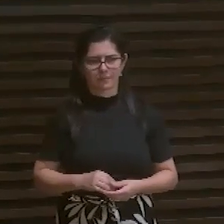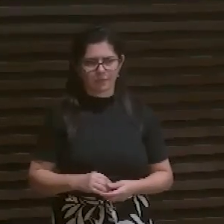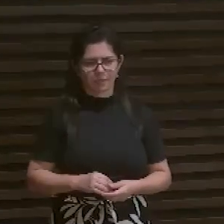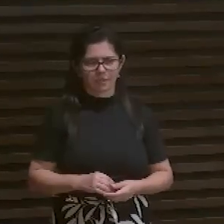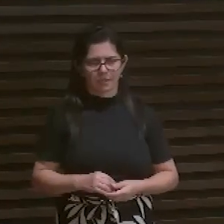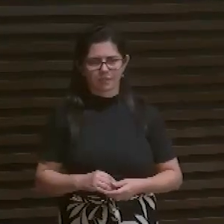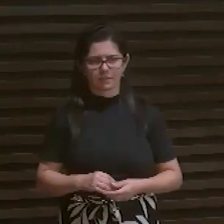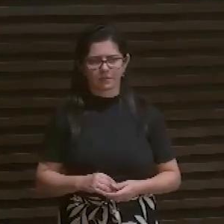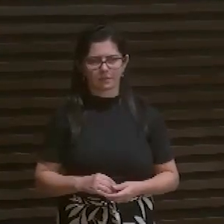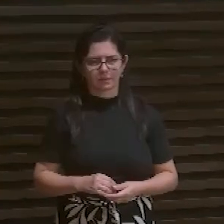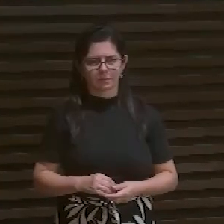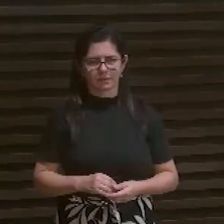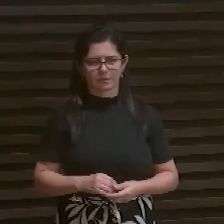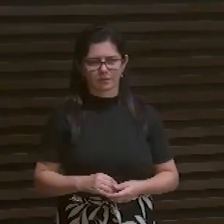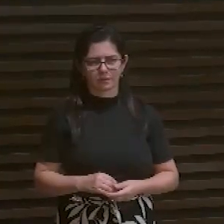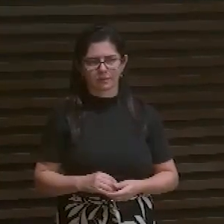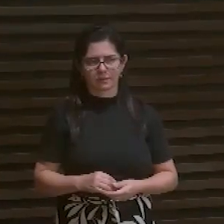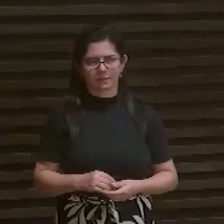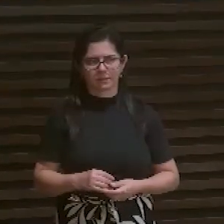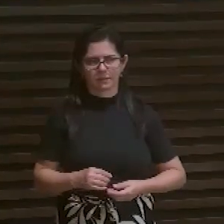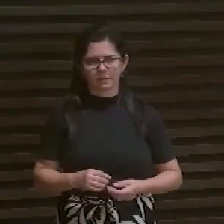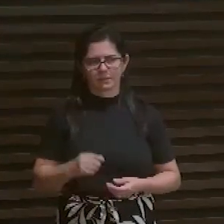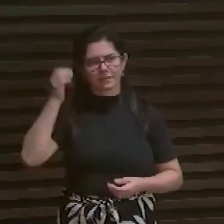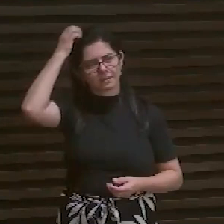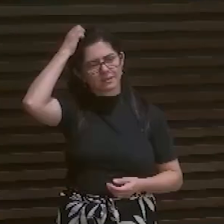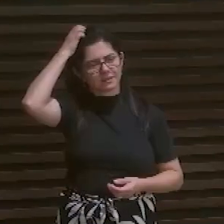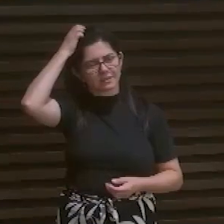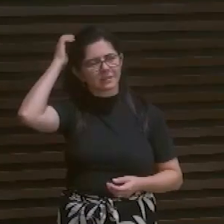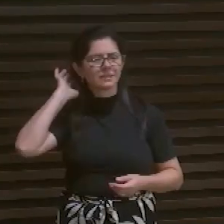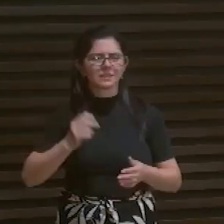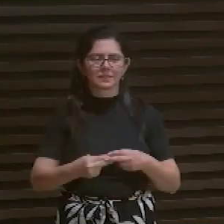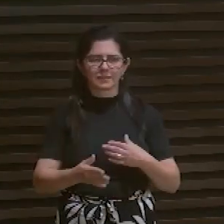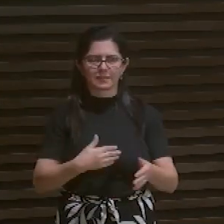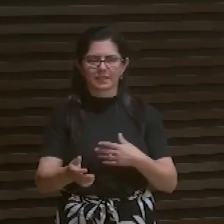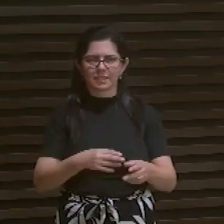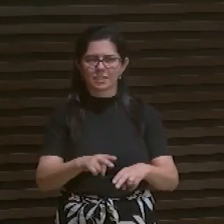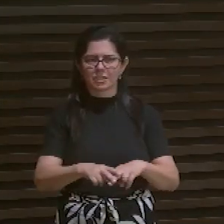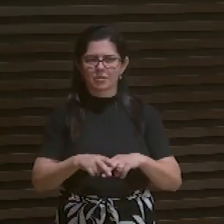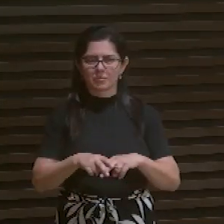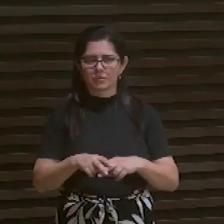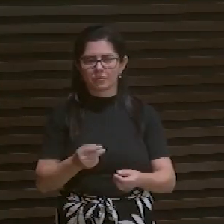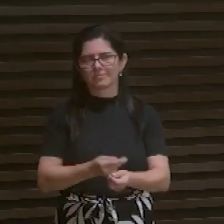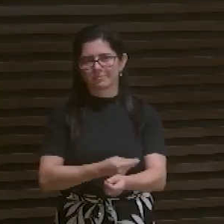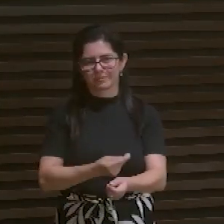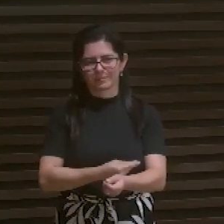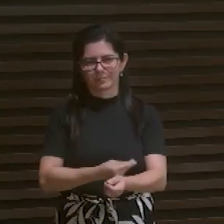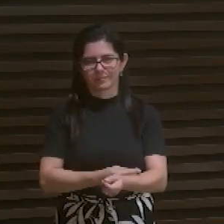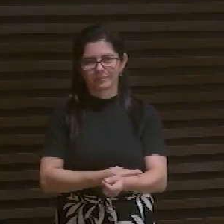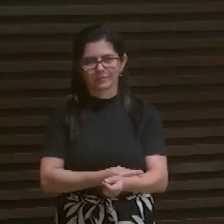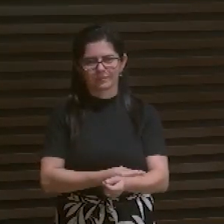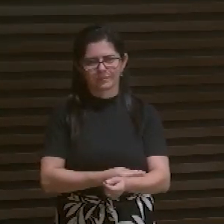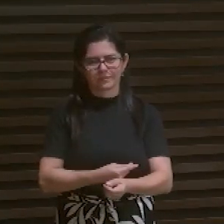aquilo acende a ira do Senhor. Então, seja por um ou por outro motivo, né? Porque essa arca ficou na família de Uzá por vários anos na